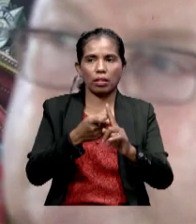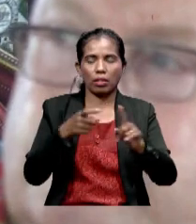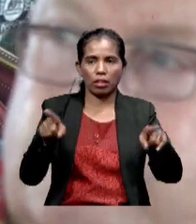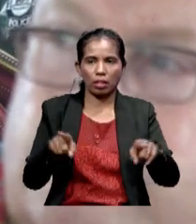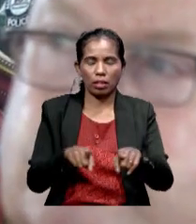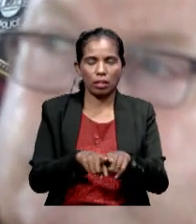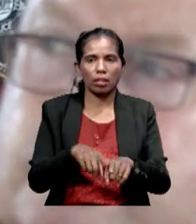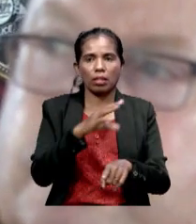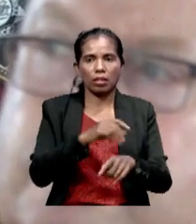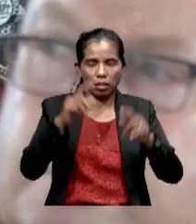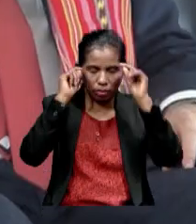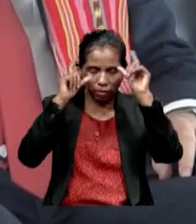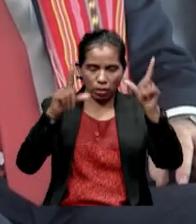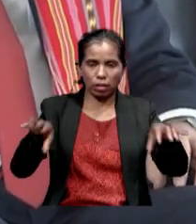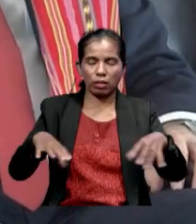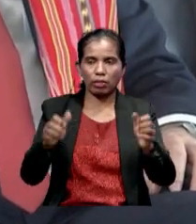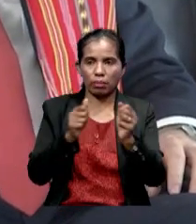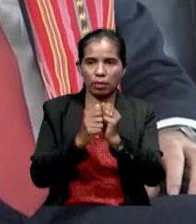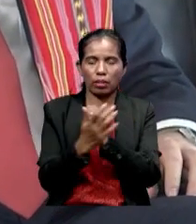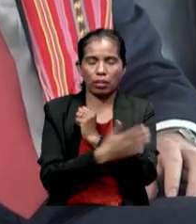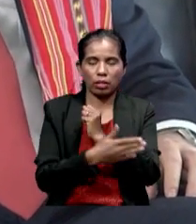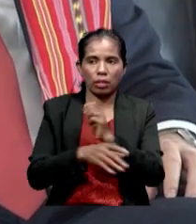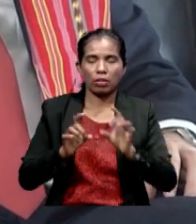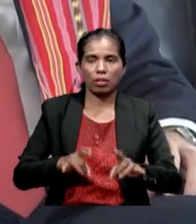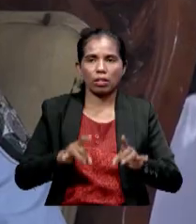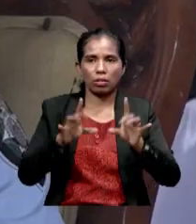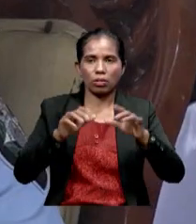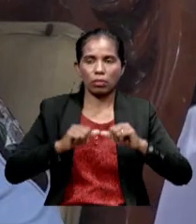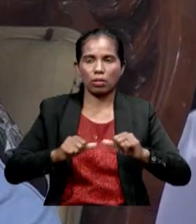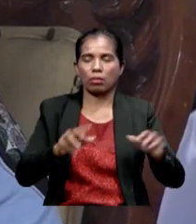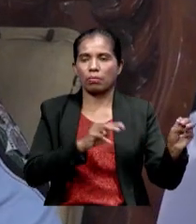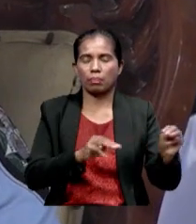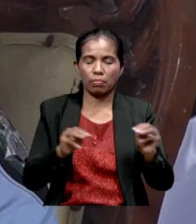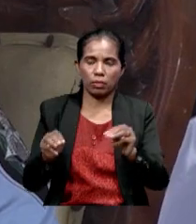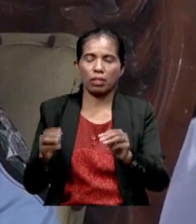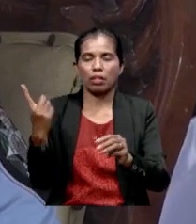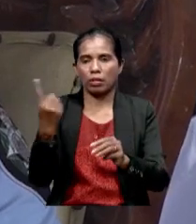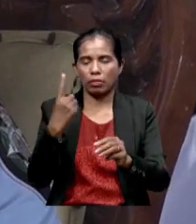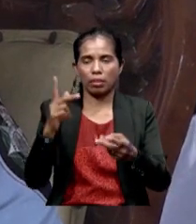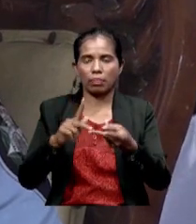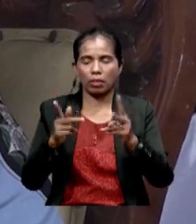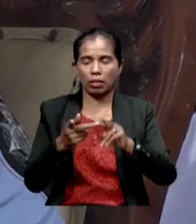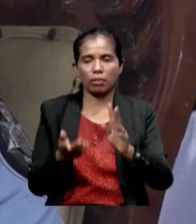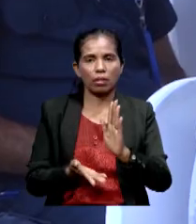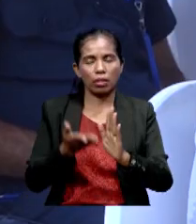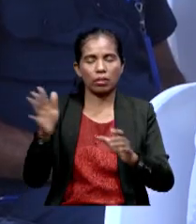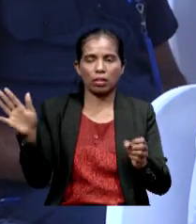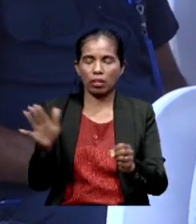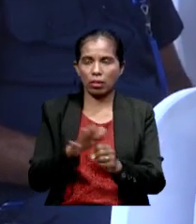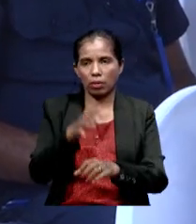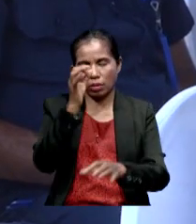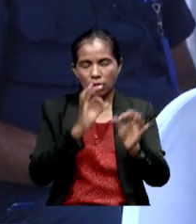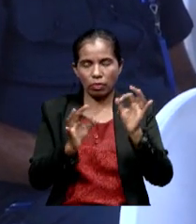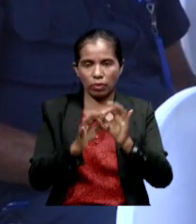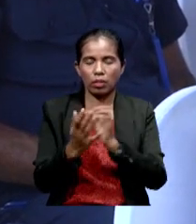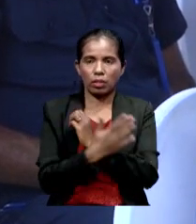ida katak Timor Leste na cooperação com nação amigo Austrália continua muda na fatin ba parceiro ida nebe as no na konu ho confiança entre